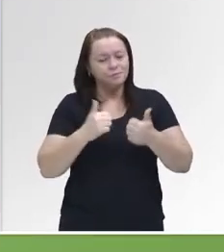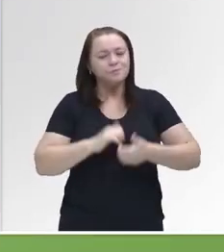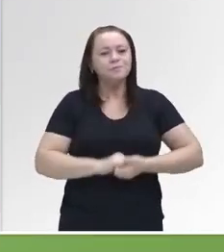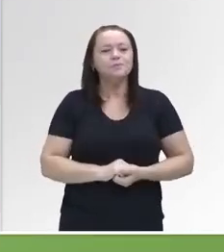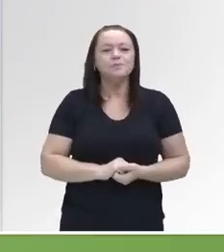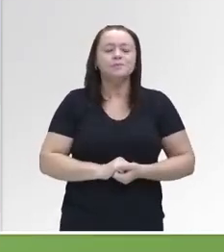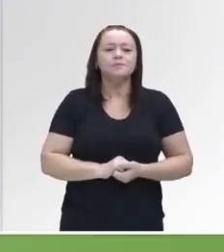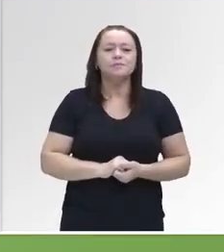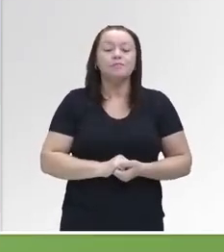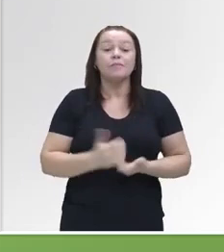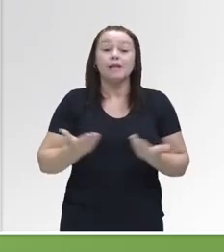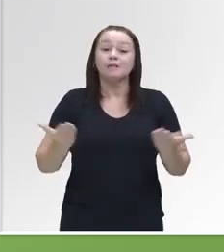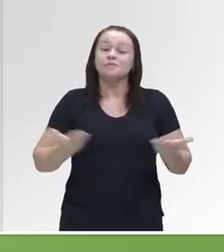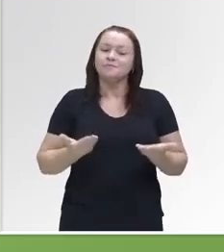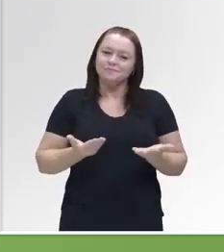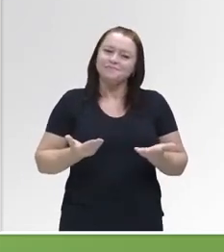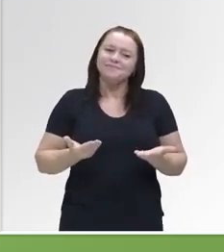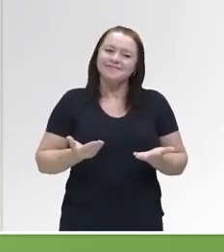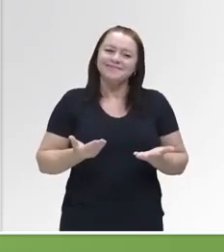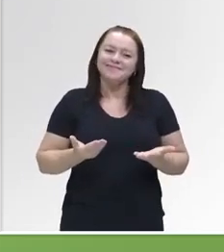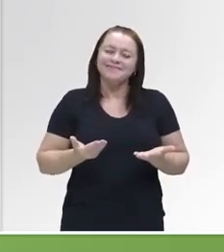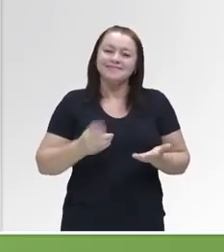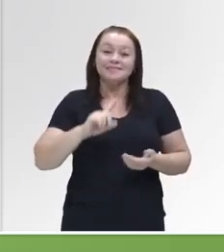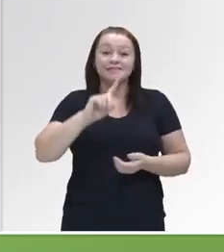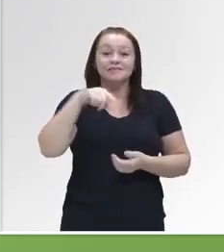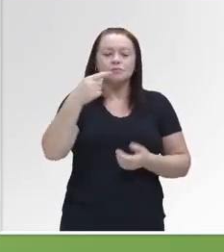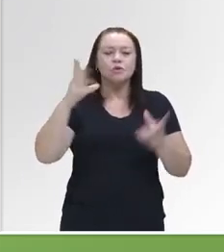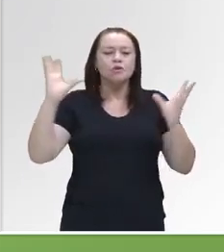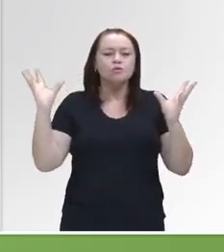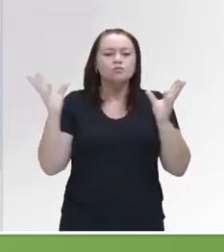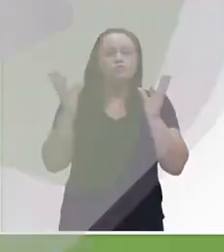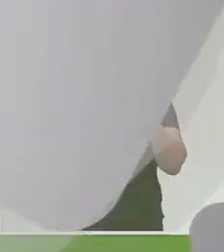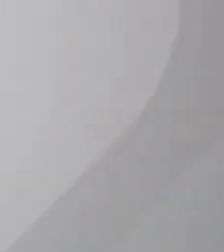Vamos agora ao nosso resumo.